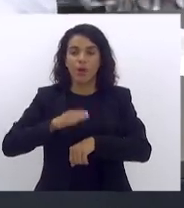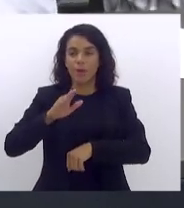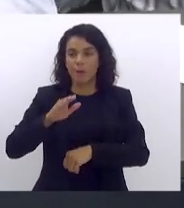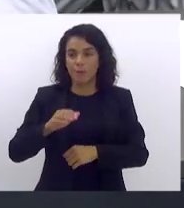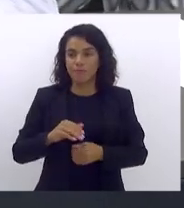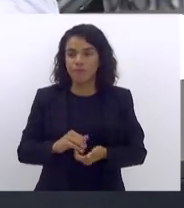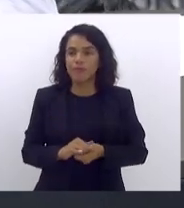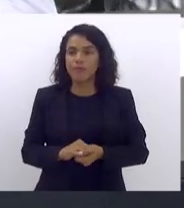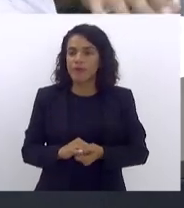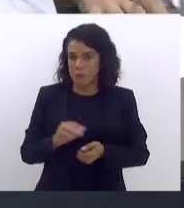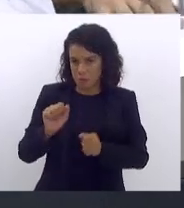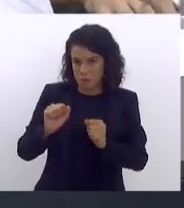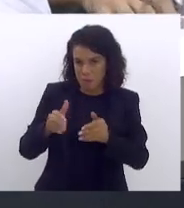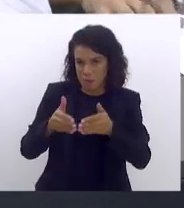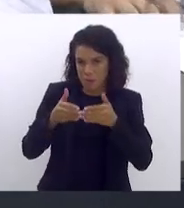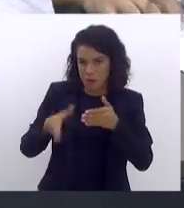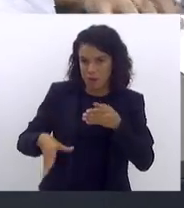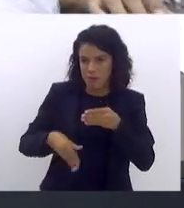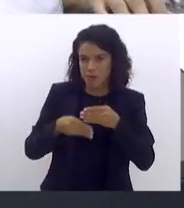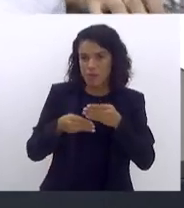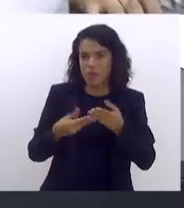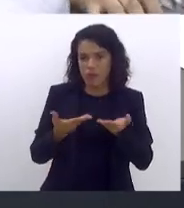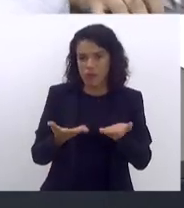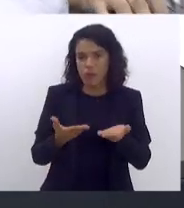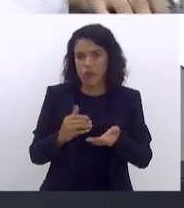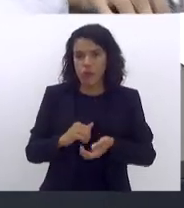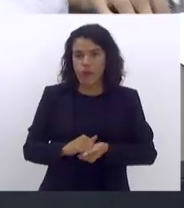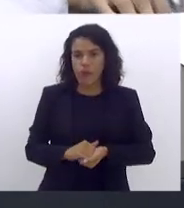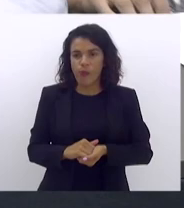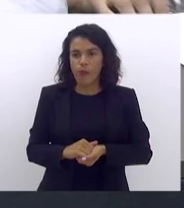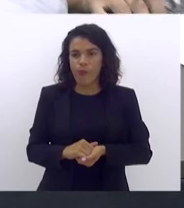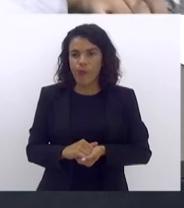Mink, Vossa Excelência me permite uma pequena parte? Claro, colaborar. Imagina.